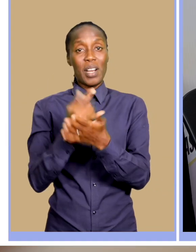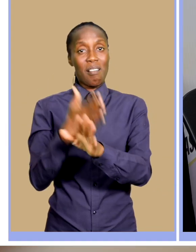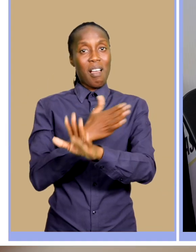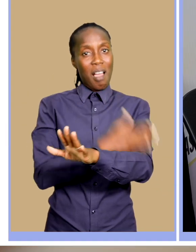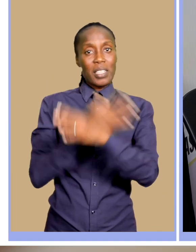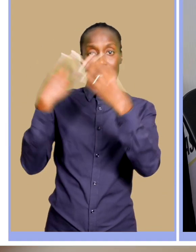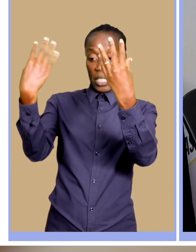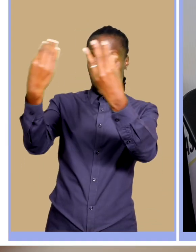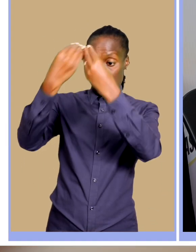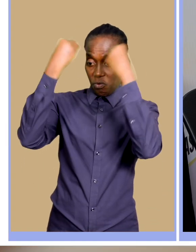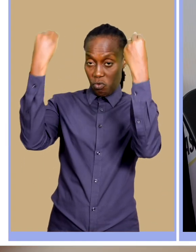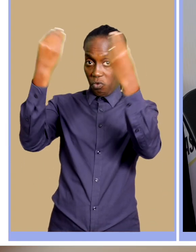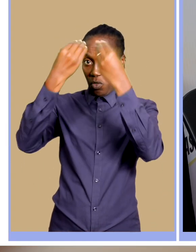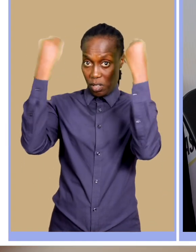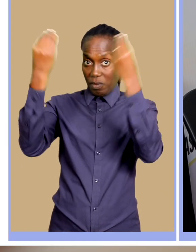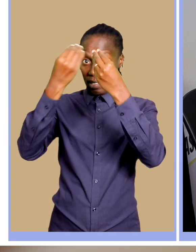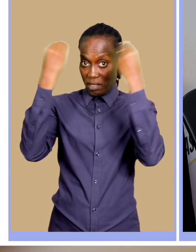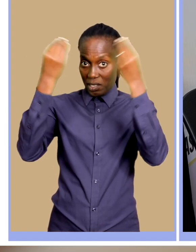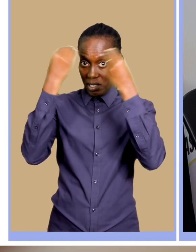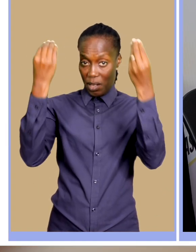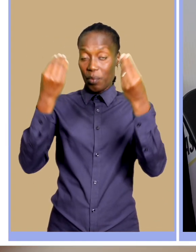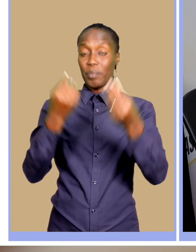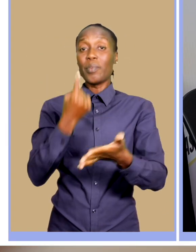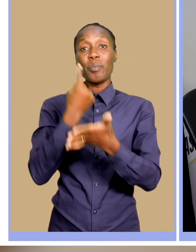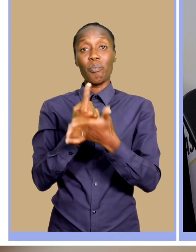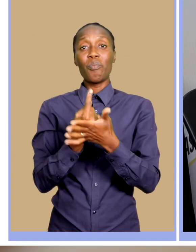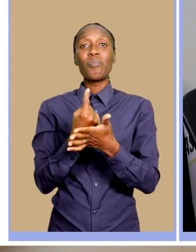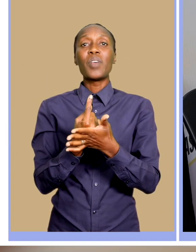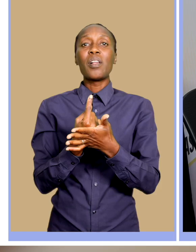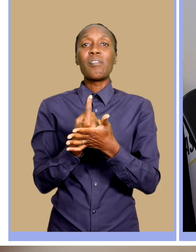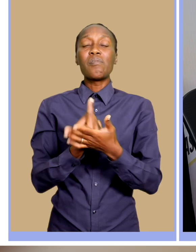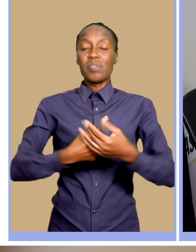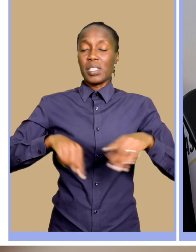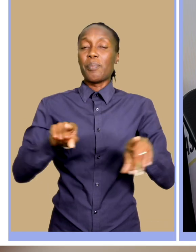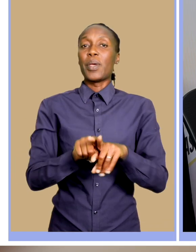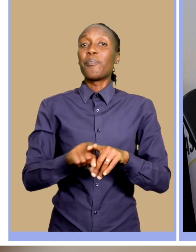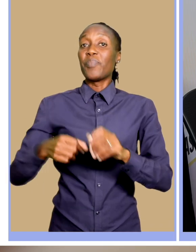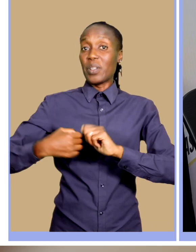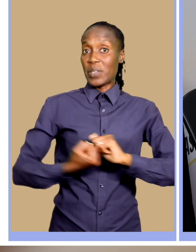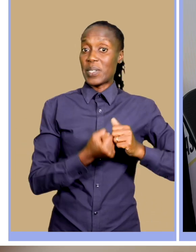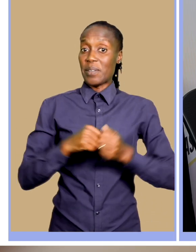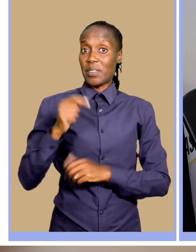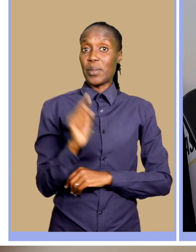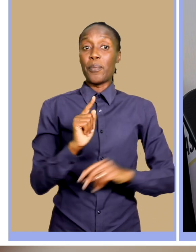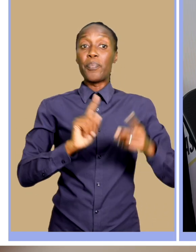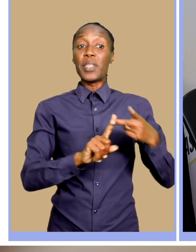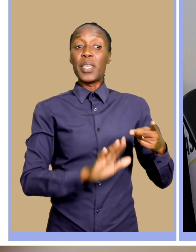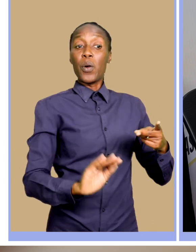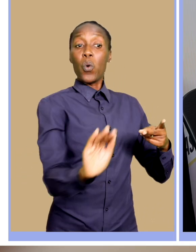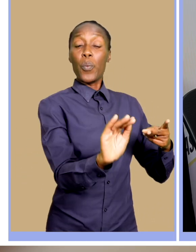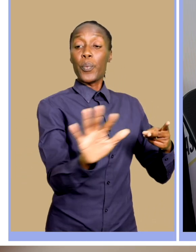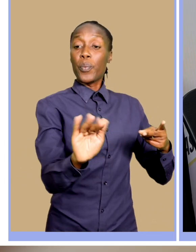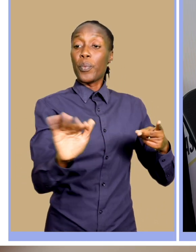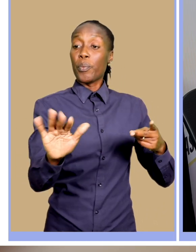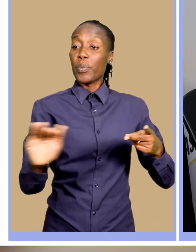também, é um grande desafio. Precisamos formar estas equipas, mas também formar as comunidades, para estarem alerta